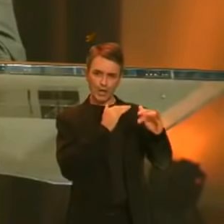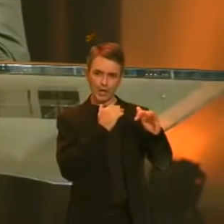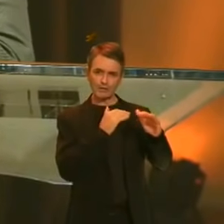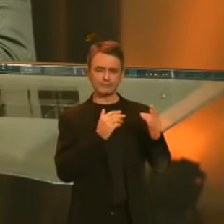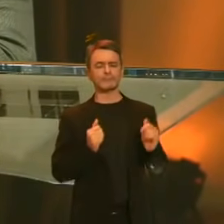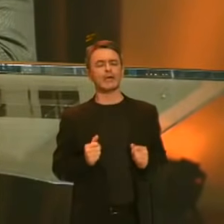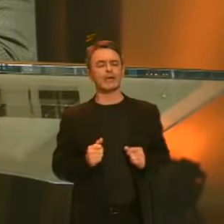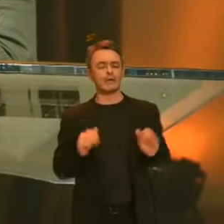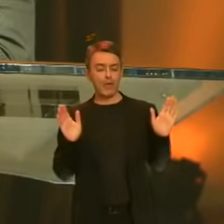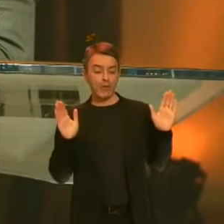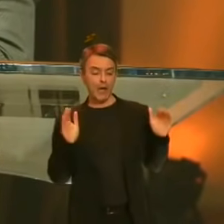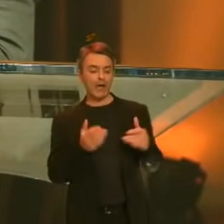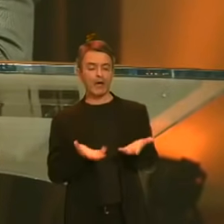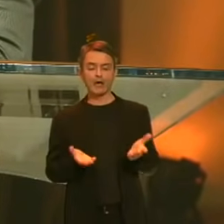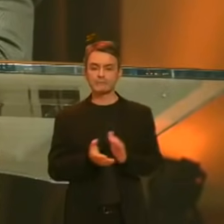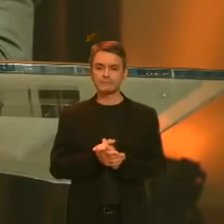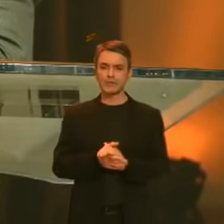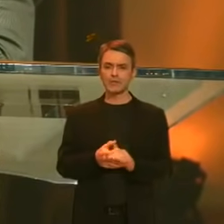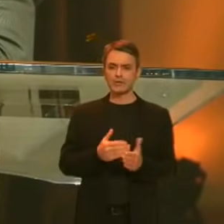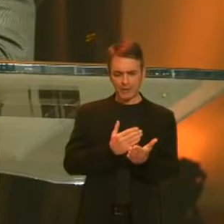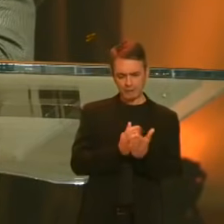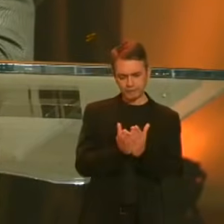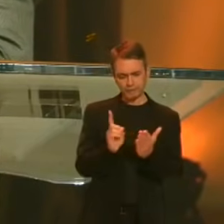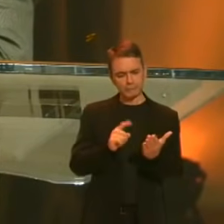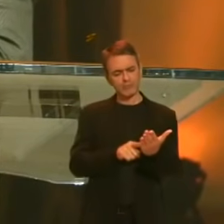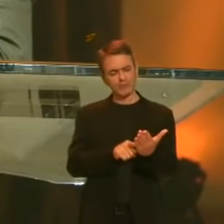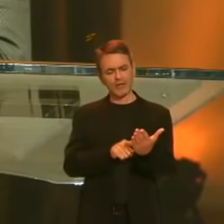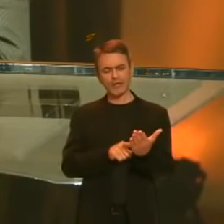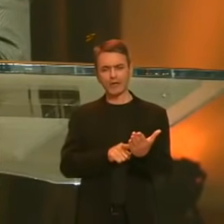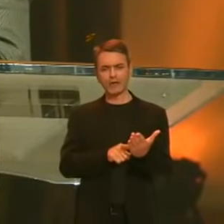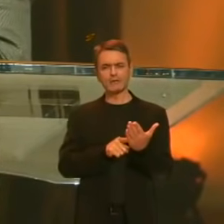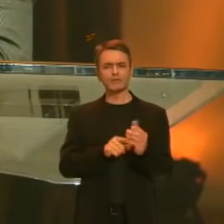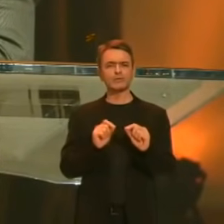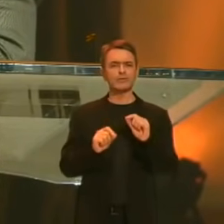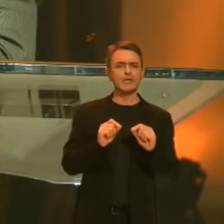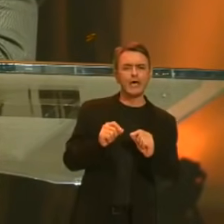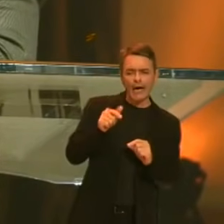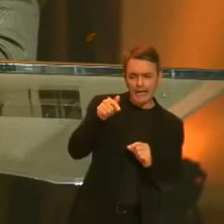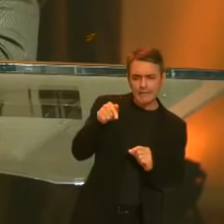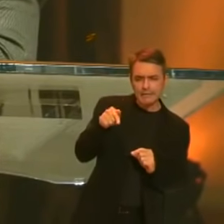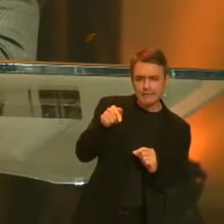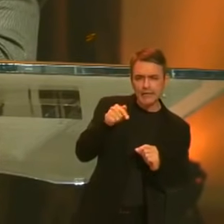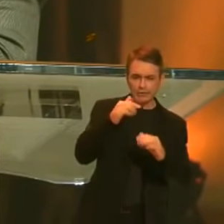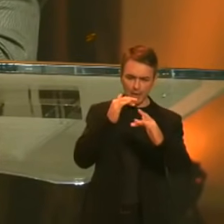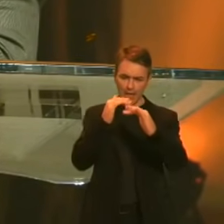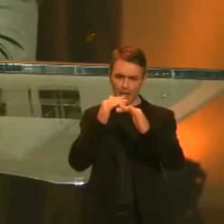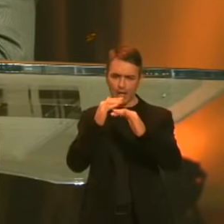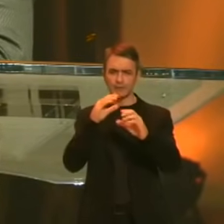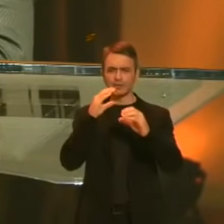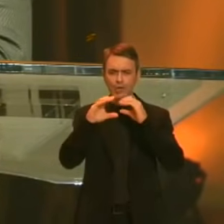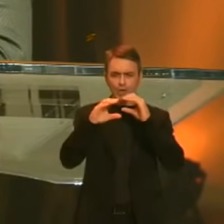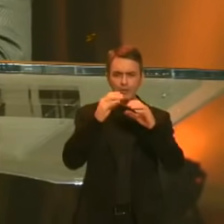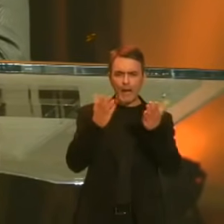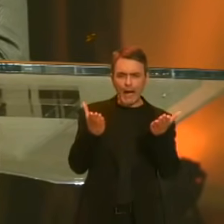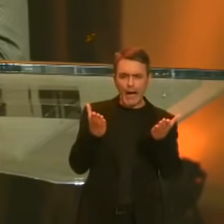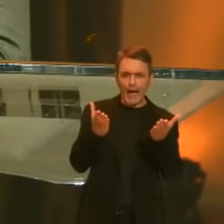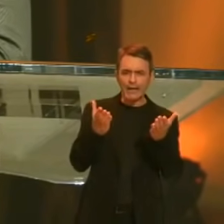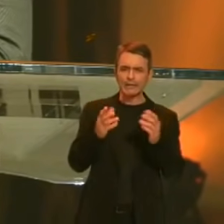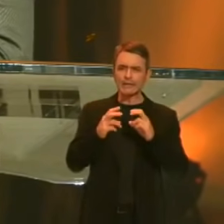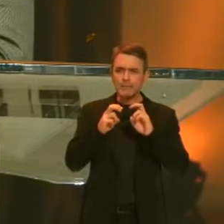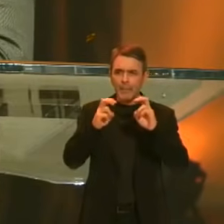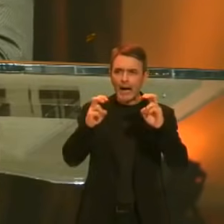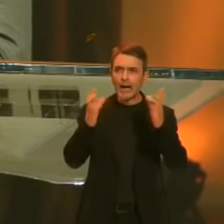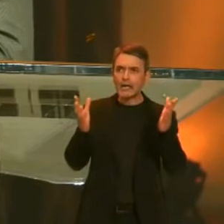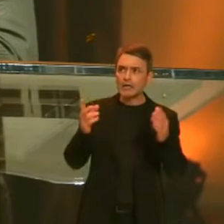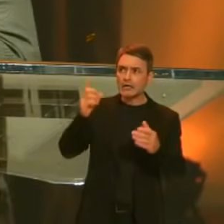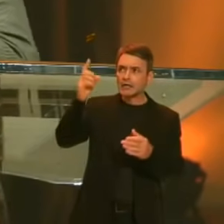as trombetas, e a Bíblia fala que quando se tocar a 7ª trombeta, então Jesus vai voltar,